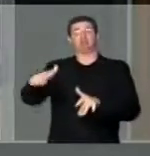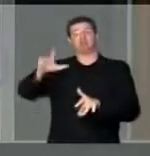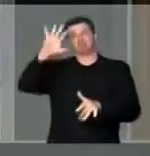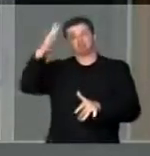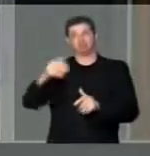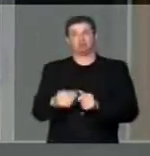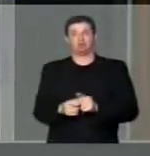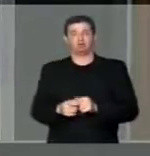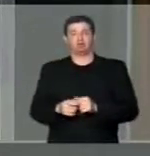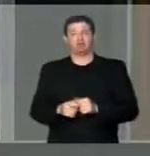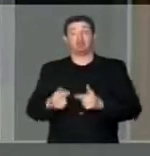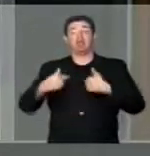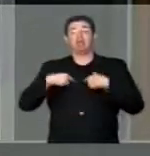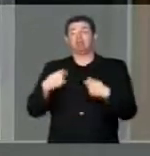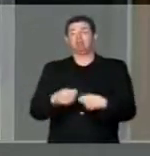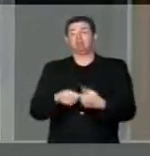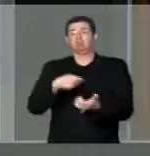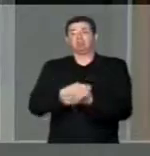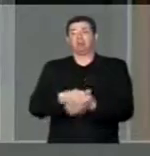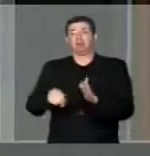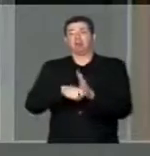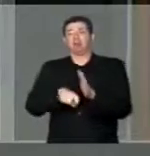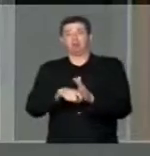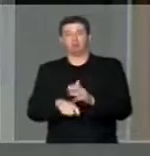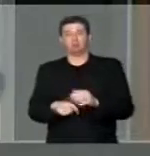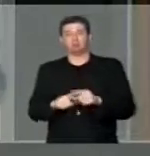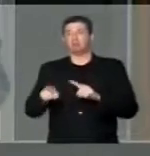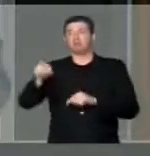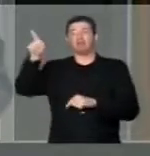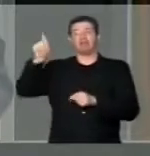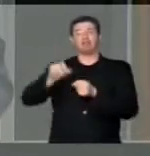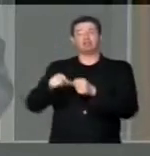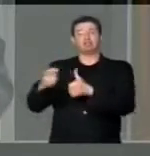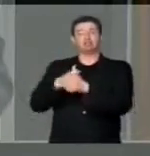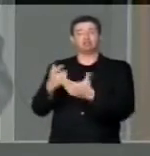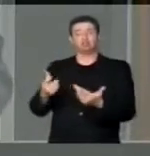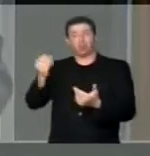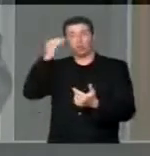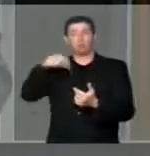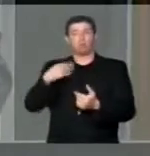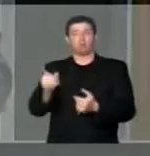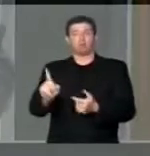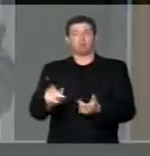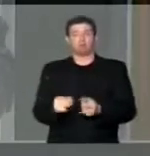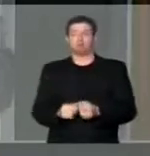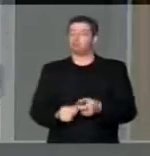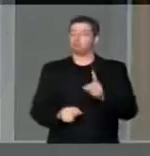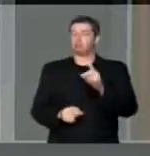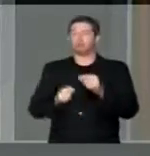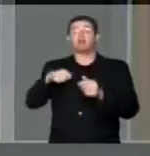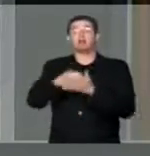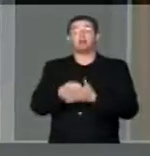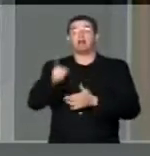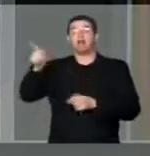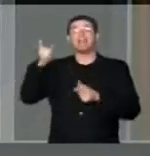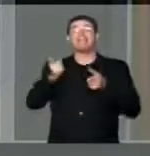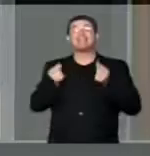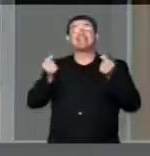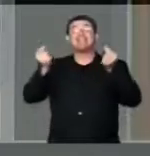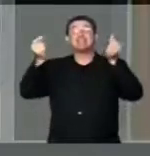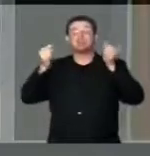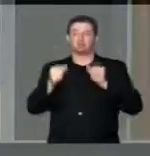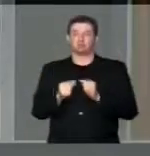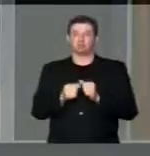diga que eu preciso da minha contribuição, pagar pela conta da crise econômica. Não, quem tem que pagar são os grandes, as